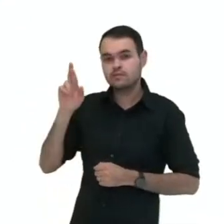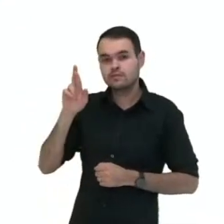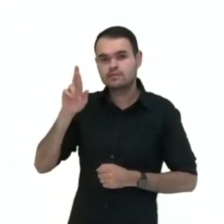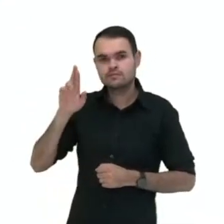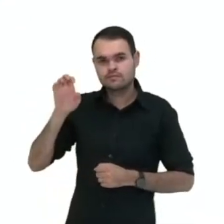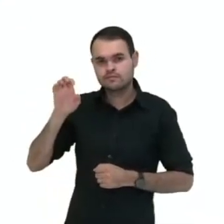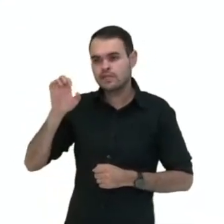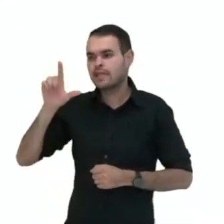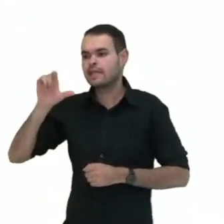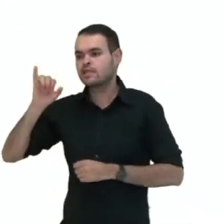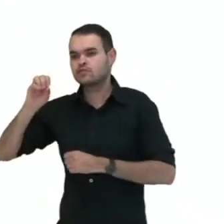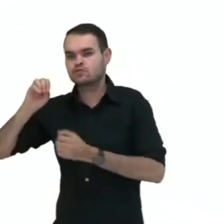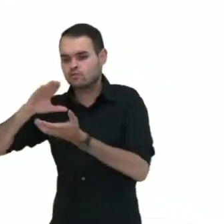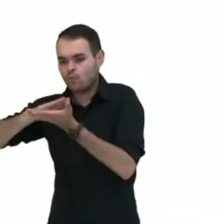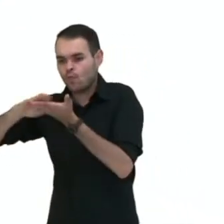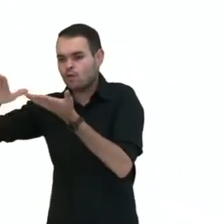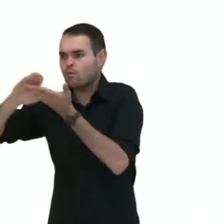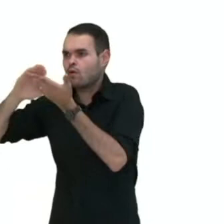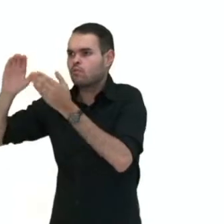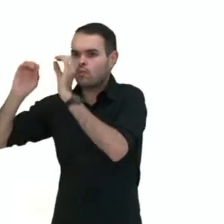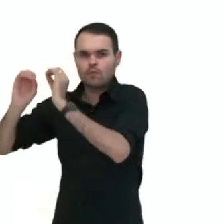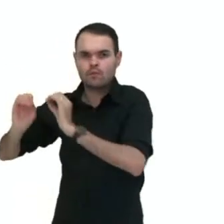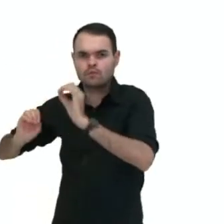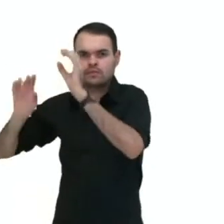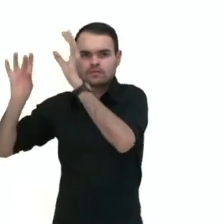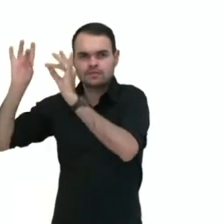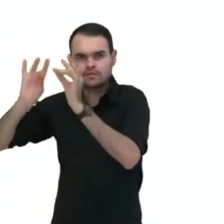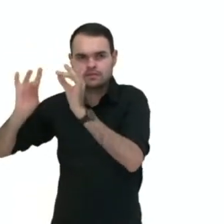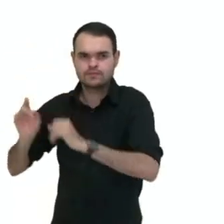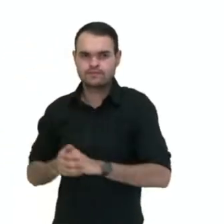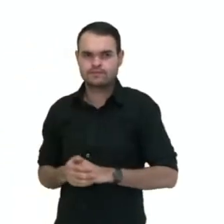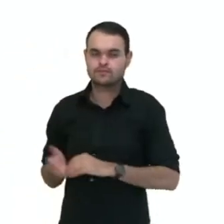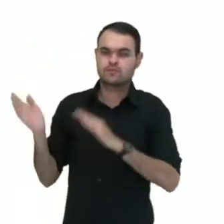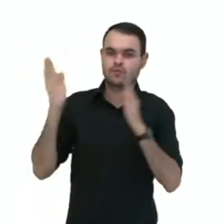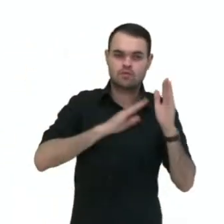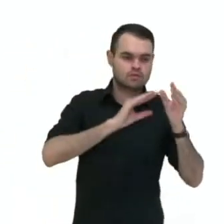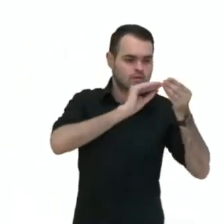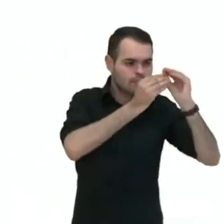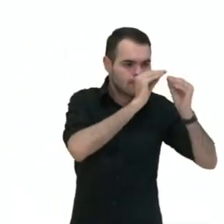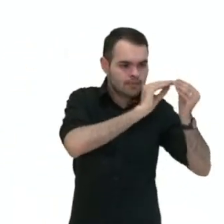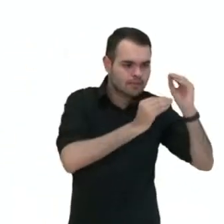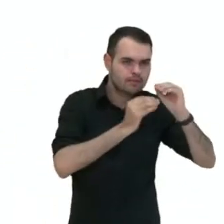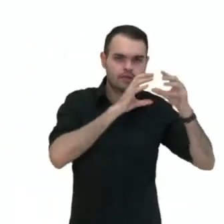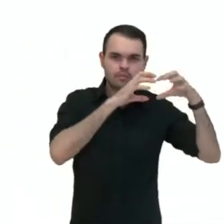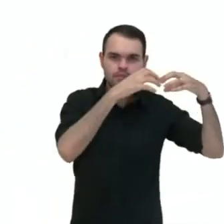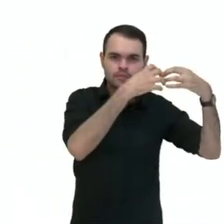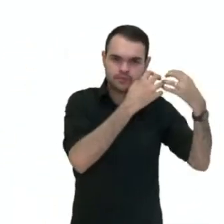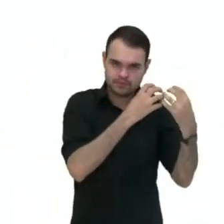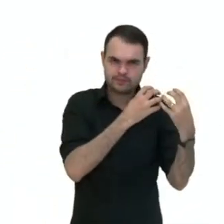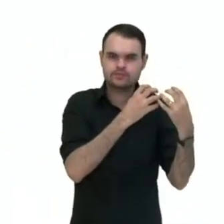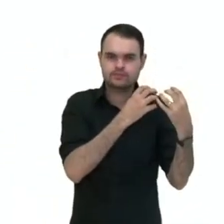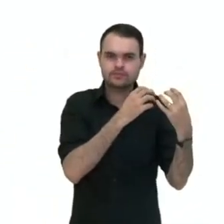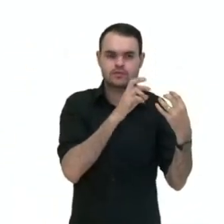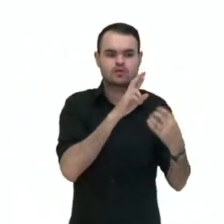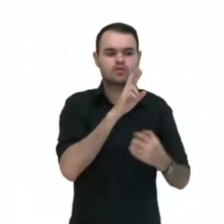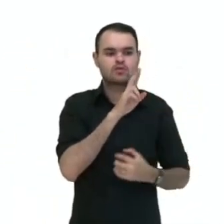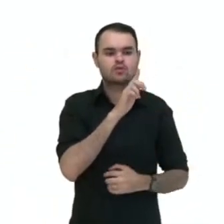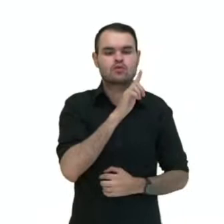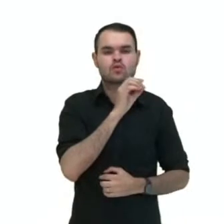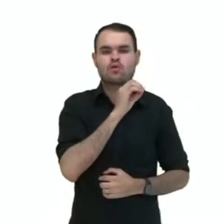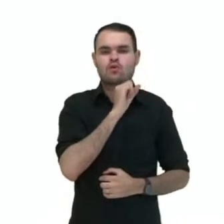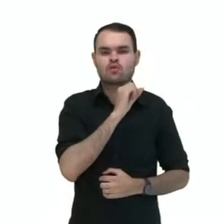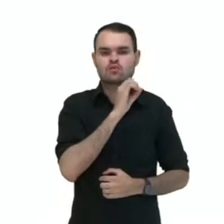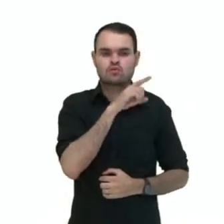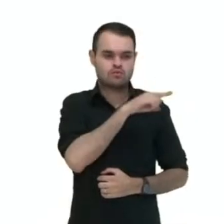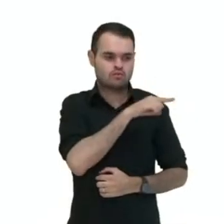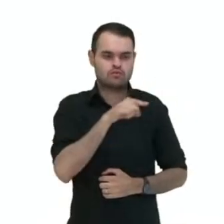liso, lisinho, nenhuma aderência, olha o retículo endoplasmático rugoso, todos esses grânulos aqui que a gente